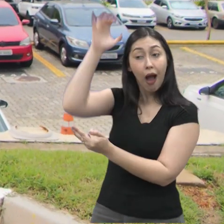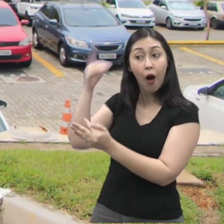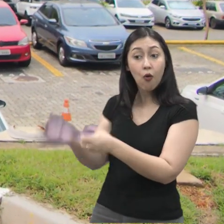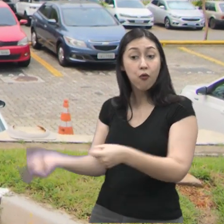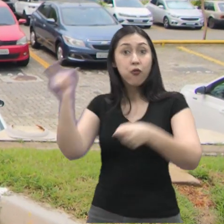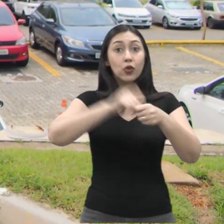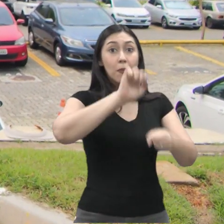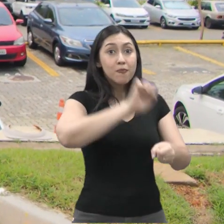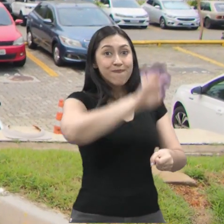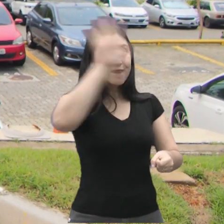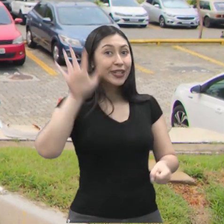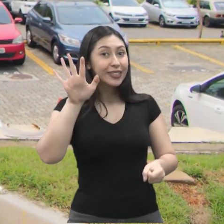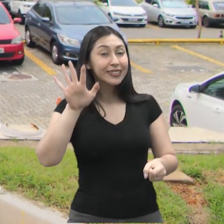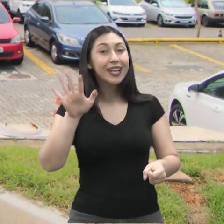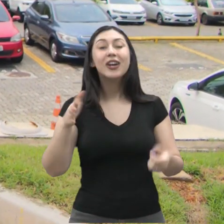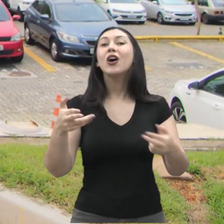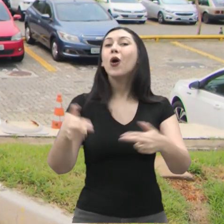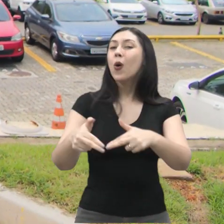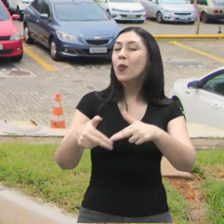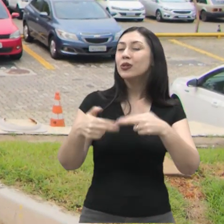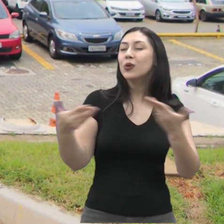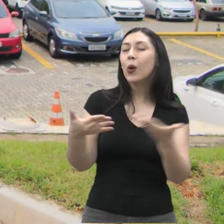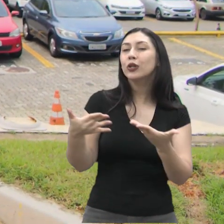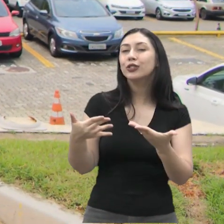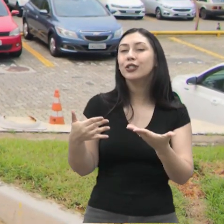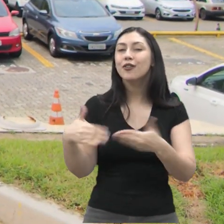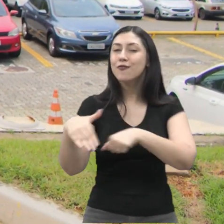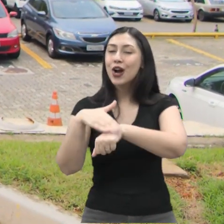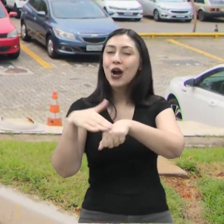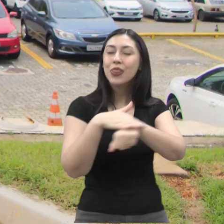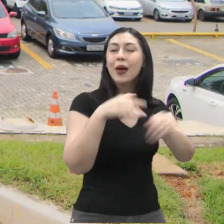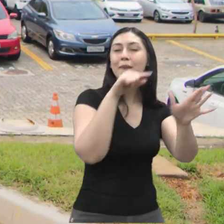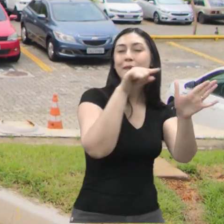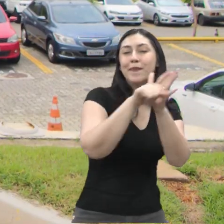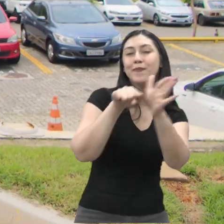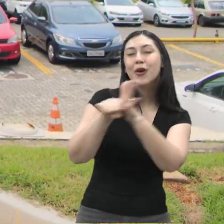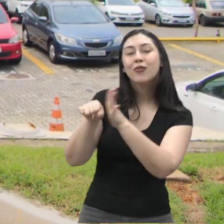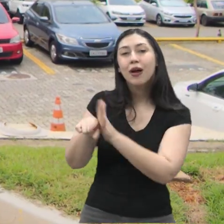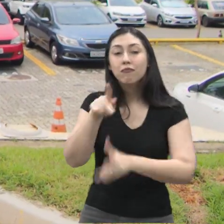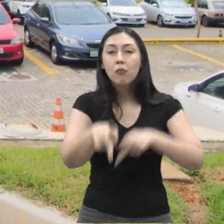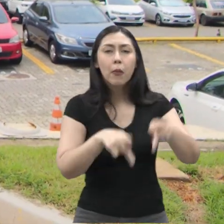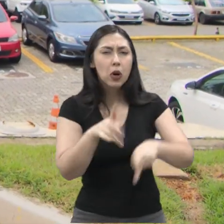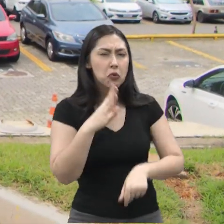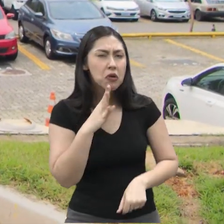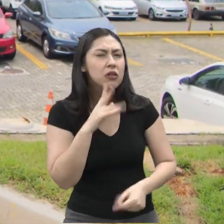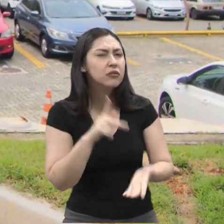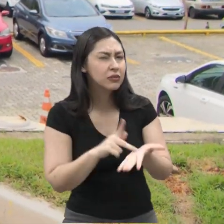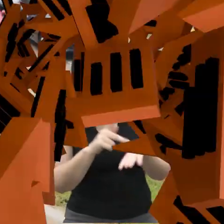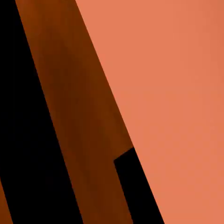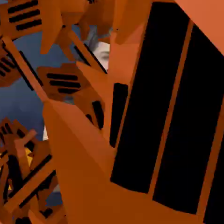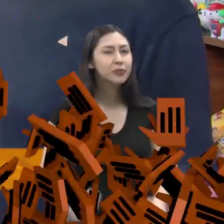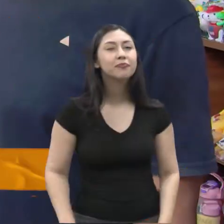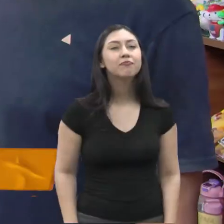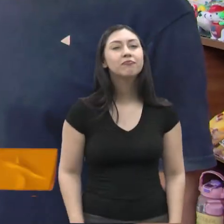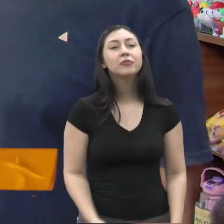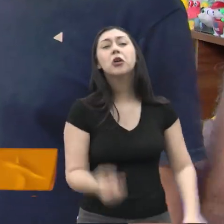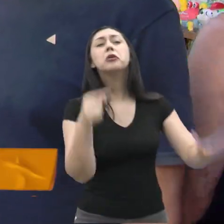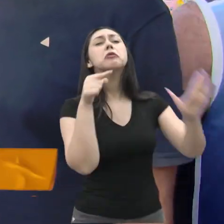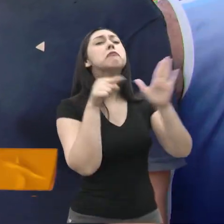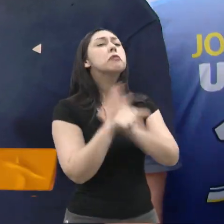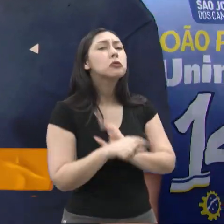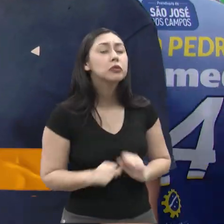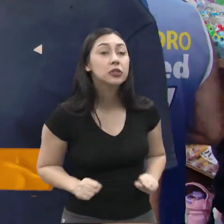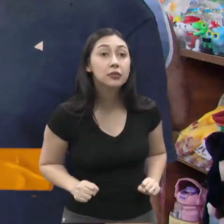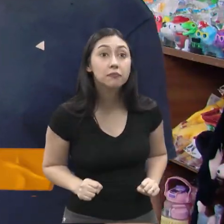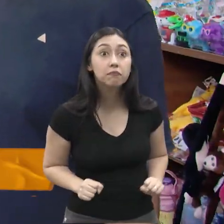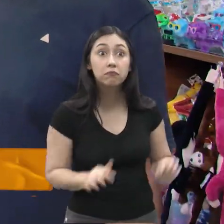e é sobre isso que o Tá na Rua de hoje vai falar. A gente preparou um quiz para testar o conhecimento da galera. Bora lá com a gente. Quero saber o seguinte,